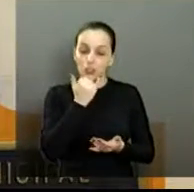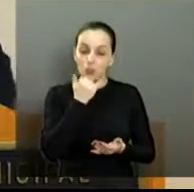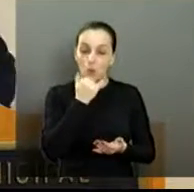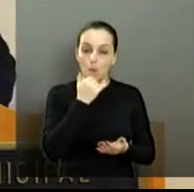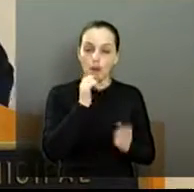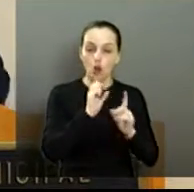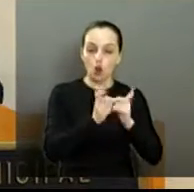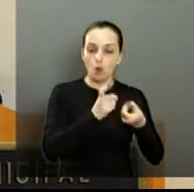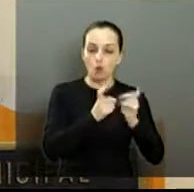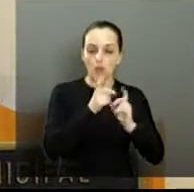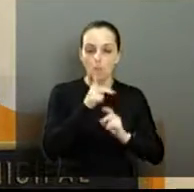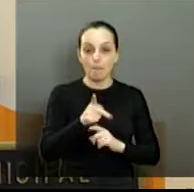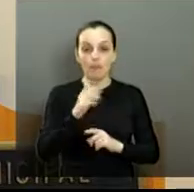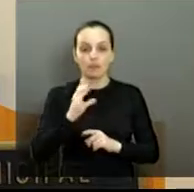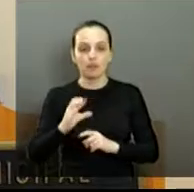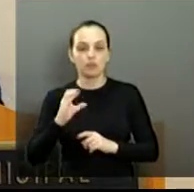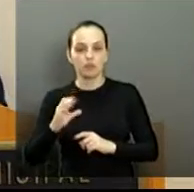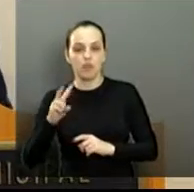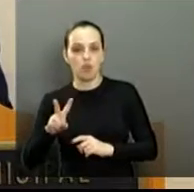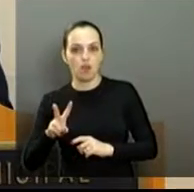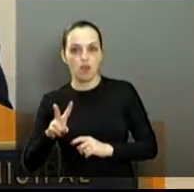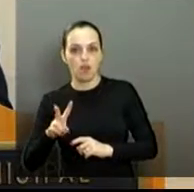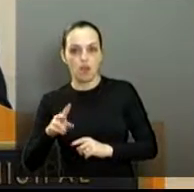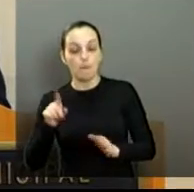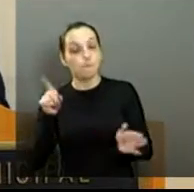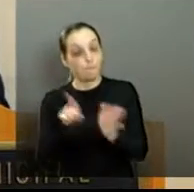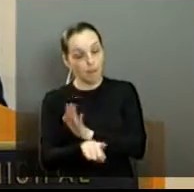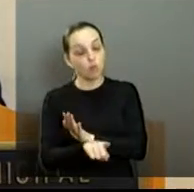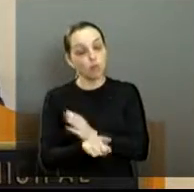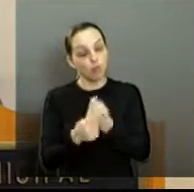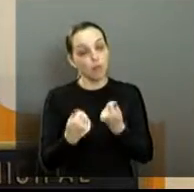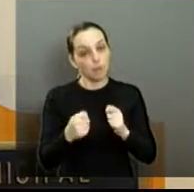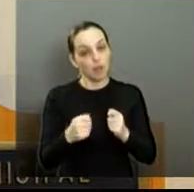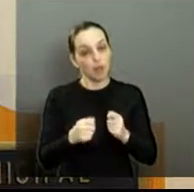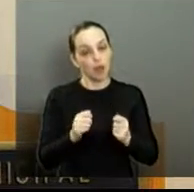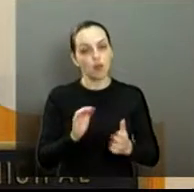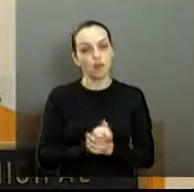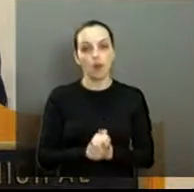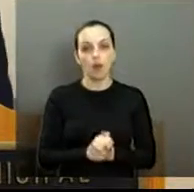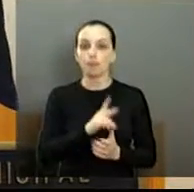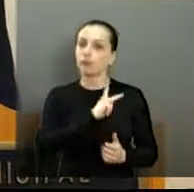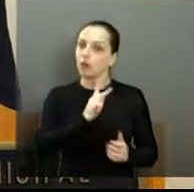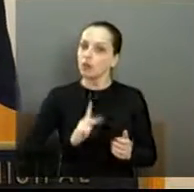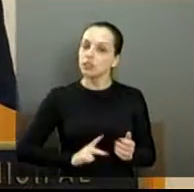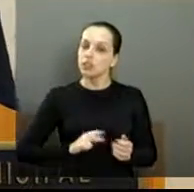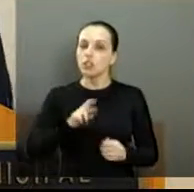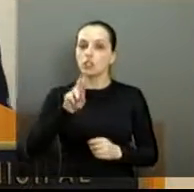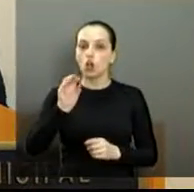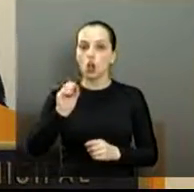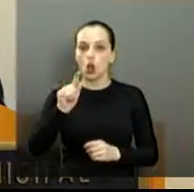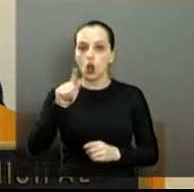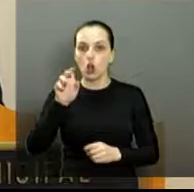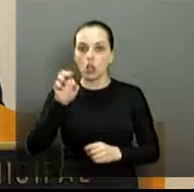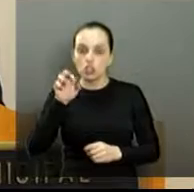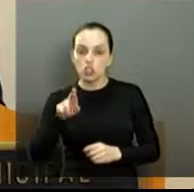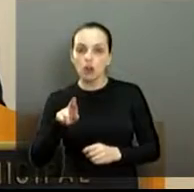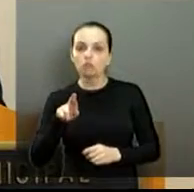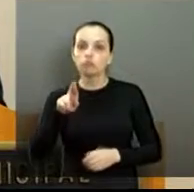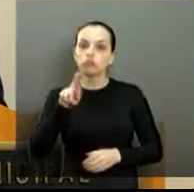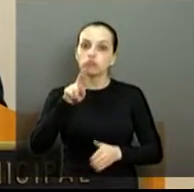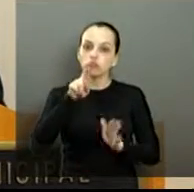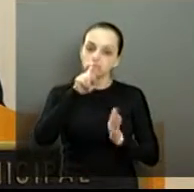pccv se você perguntar pra ele roger presidente o ego o réu é relator